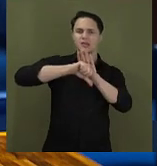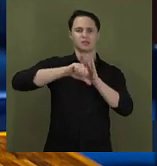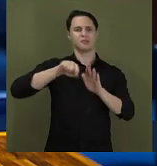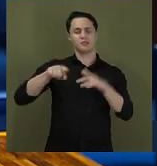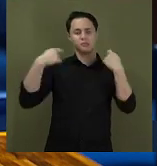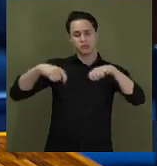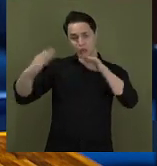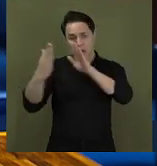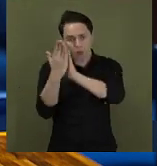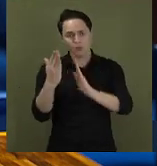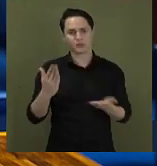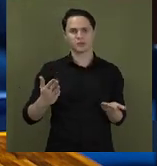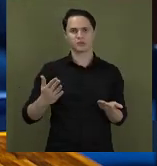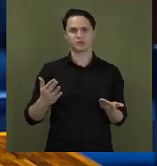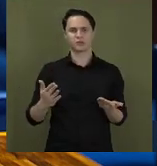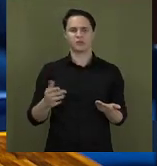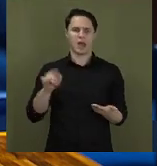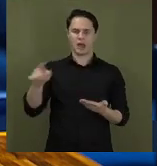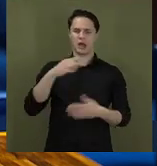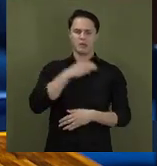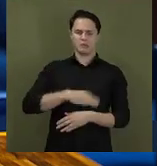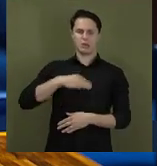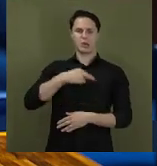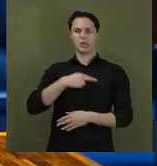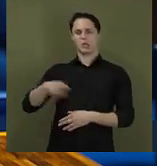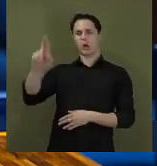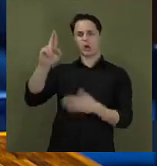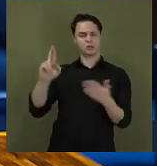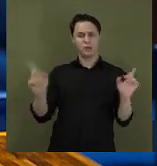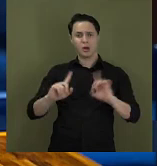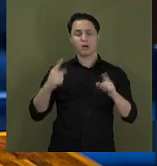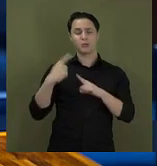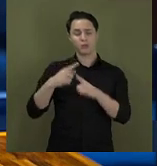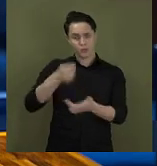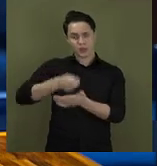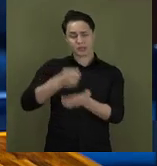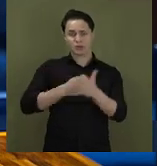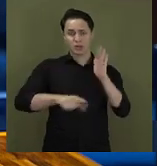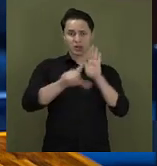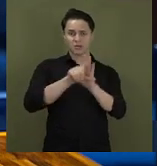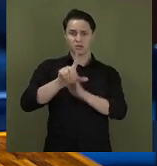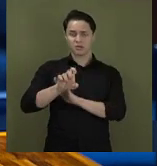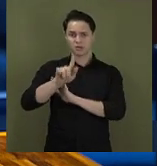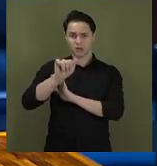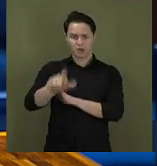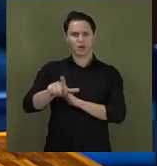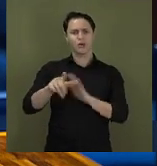ser combatida. Não como uma missão religiosa ou coisa parecida, mas porque é um dever legal e que roubar é